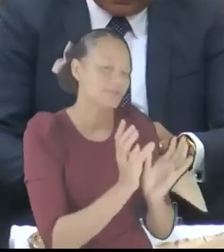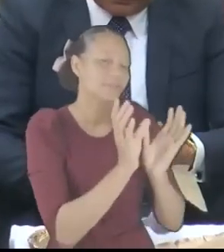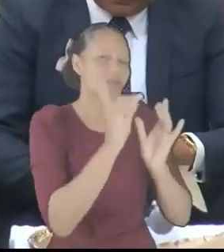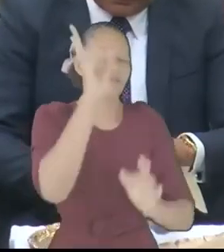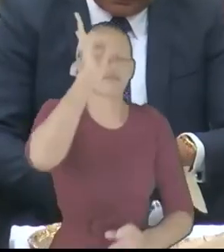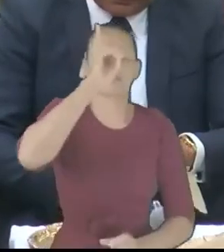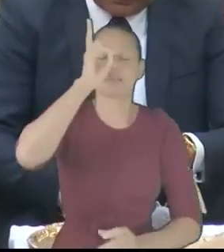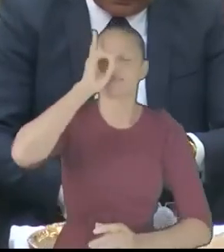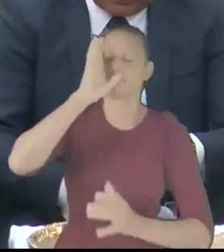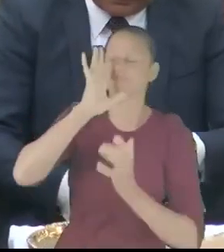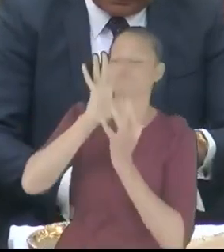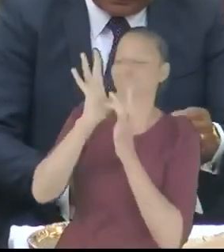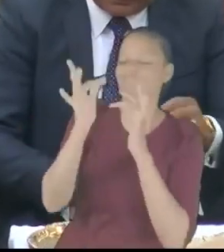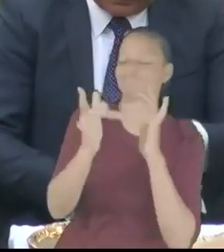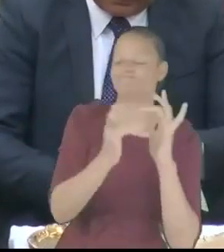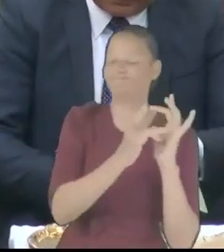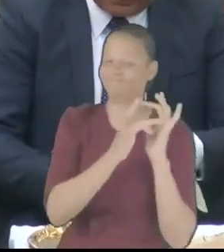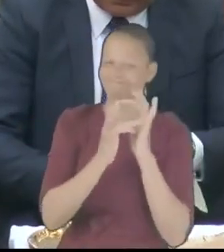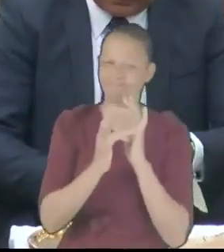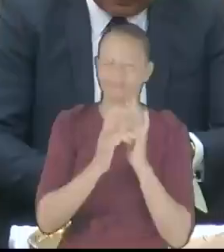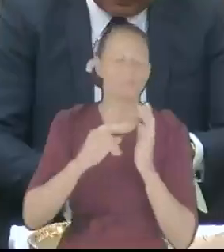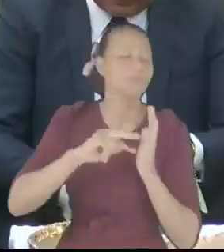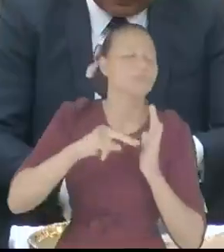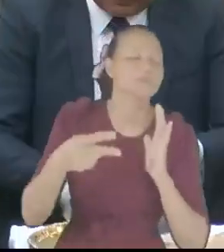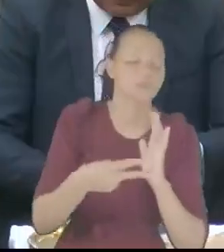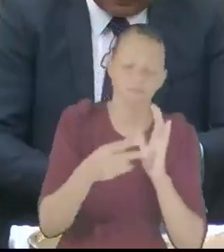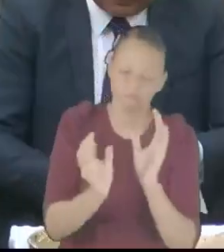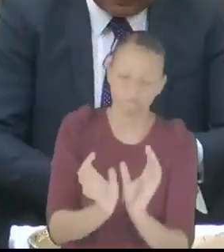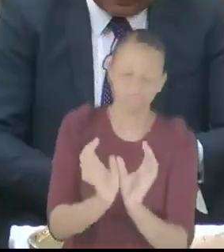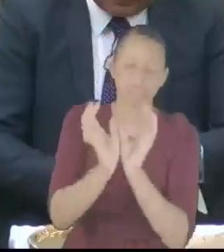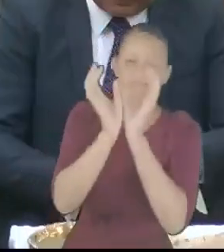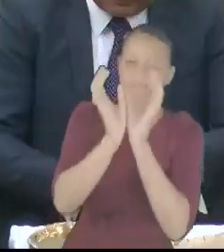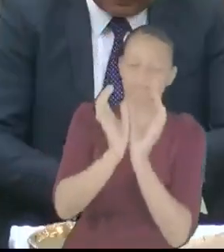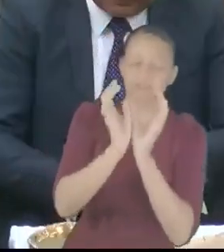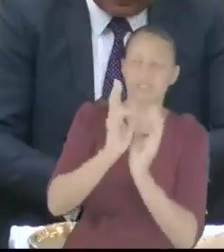menos do que a memória da morte